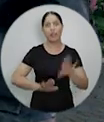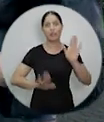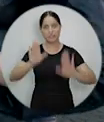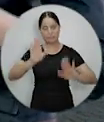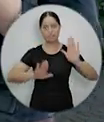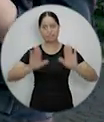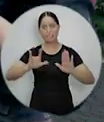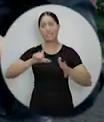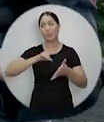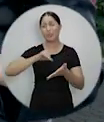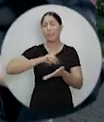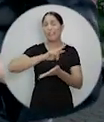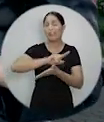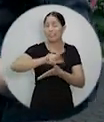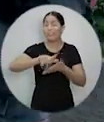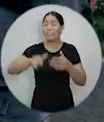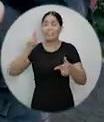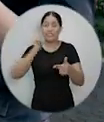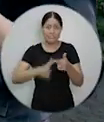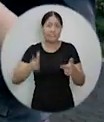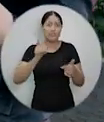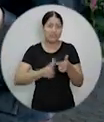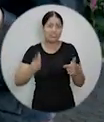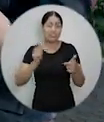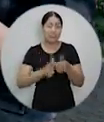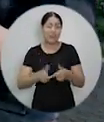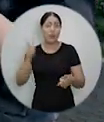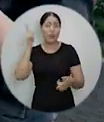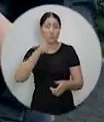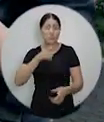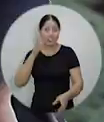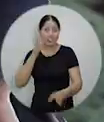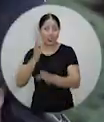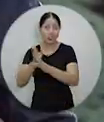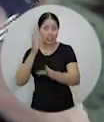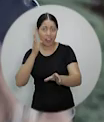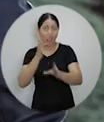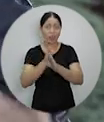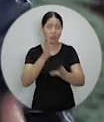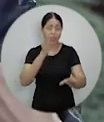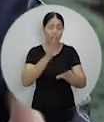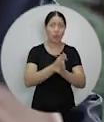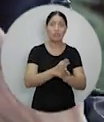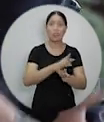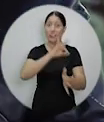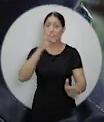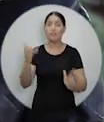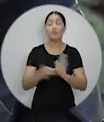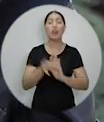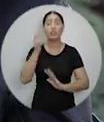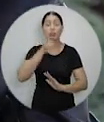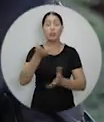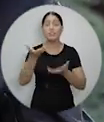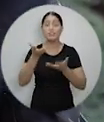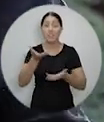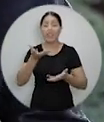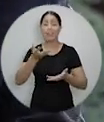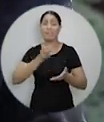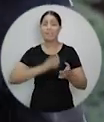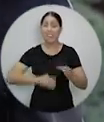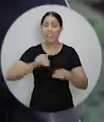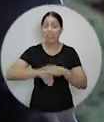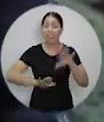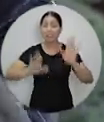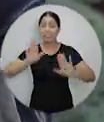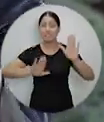com isso há uma certa dificuldade das legendas de encontrarem mulheres que queiram efetivamente ser candidatas. E